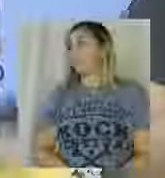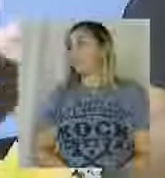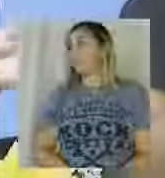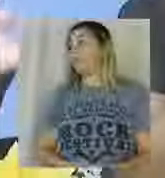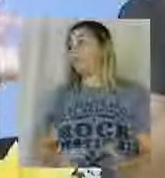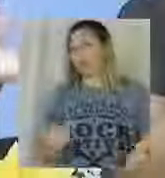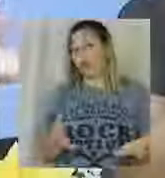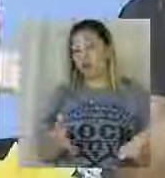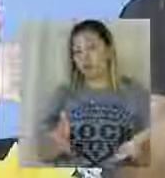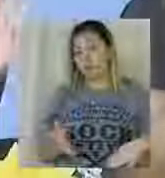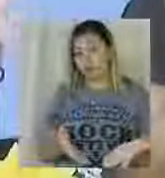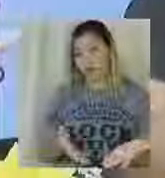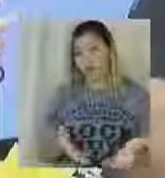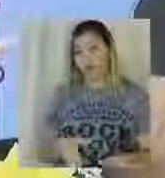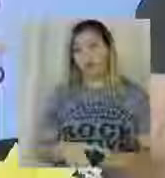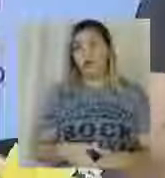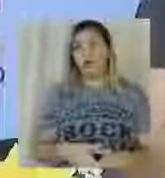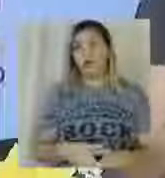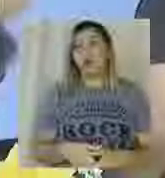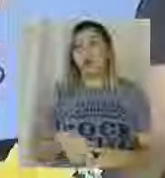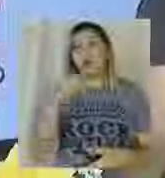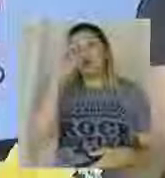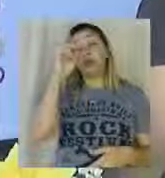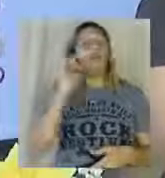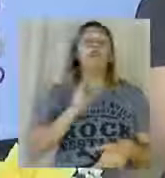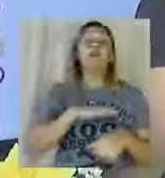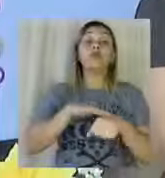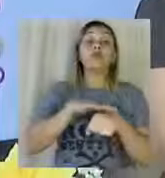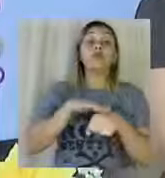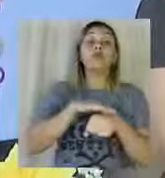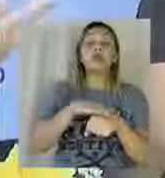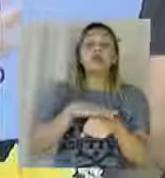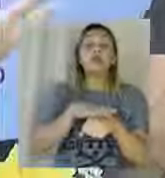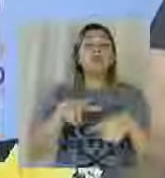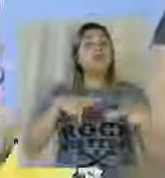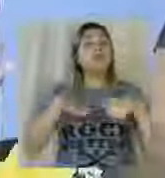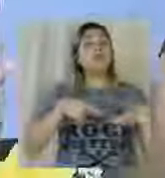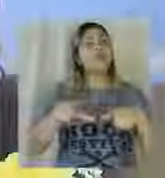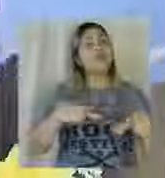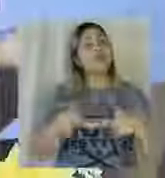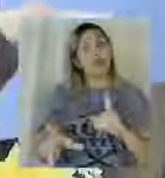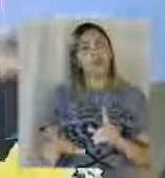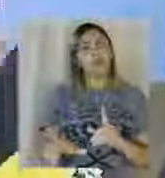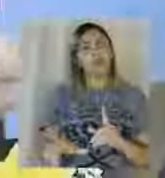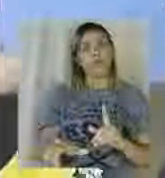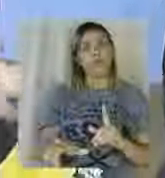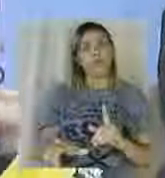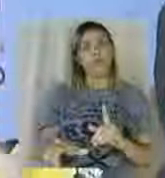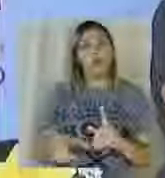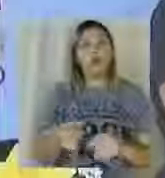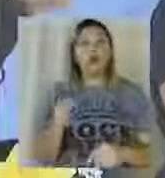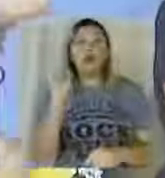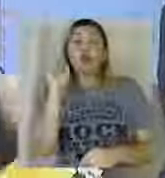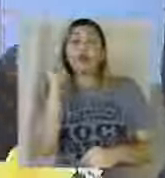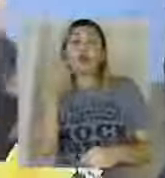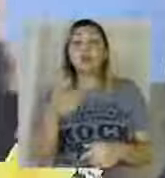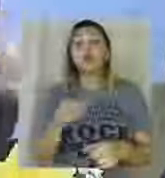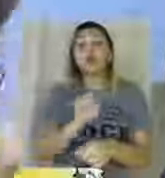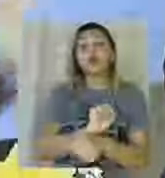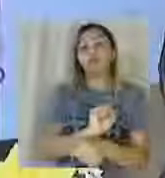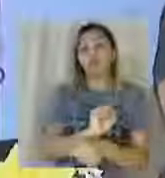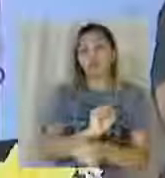gente já indo para o finalzinho do programa, sobre mercado de trabalho. Né? O que elas esperam, com a expectativa que